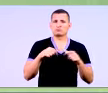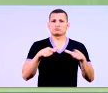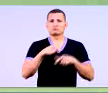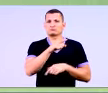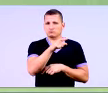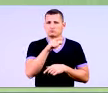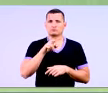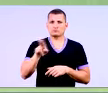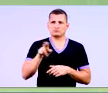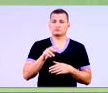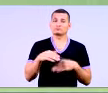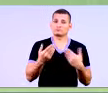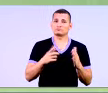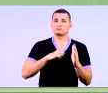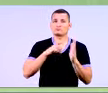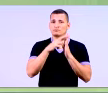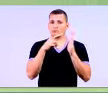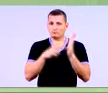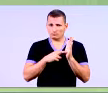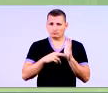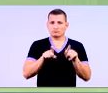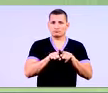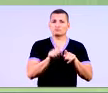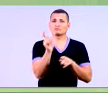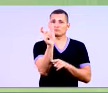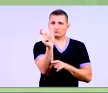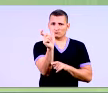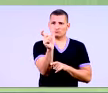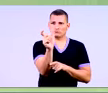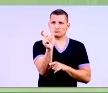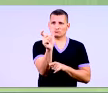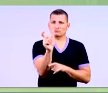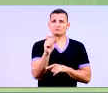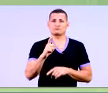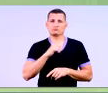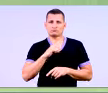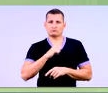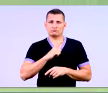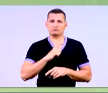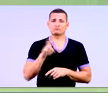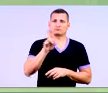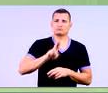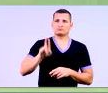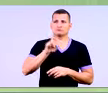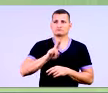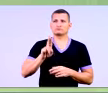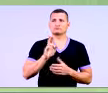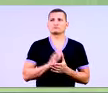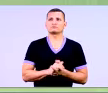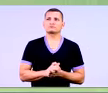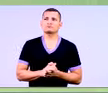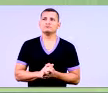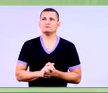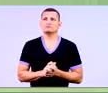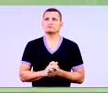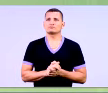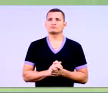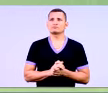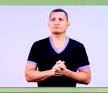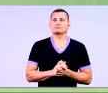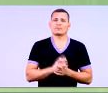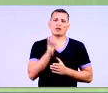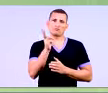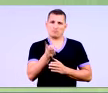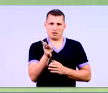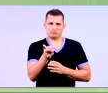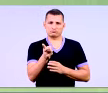portanto existe as regras e as nomenclaturas que a gente tem para utilizá lá segue praticamente o mesmo